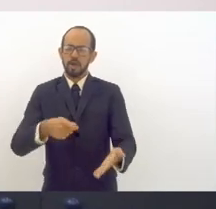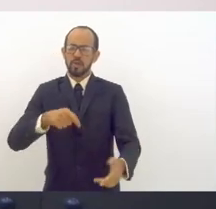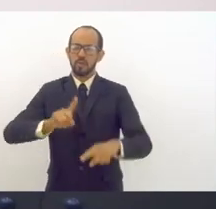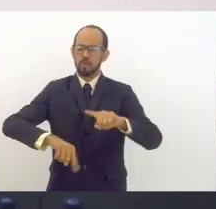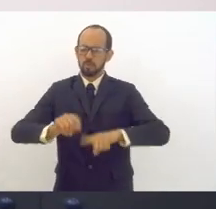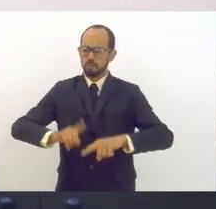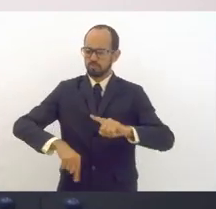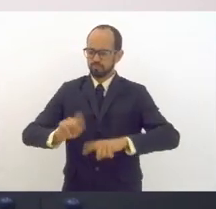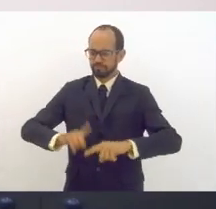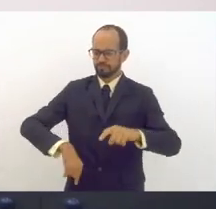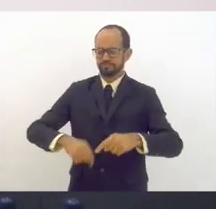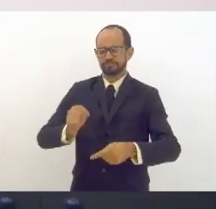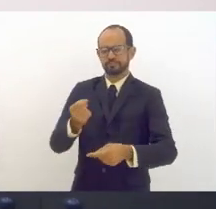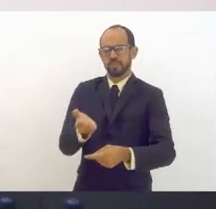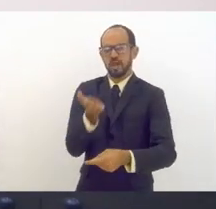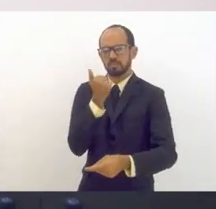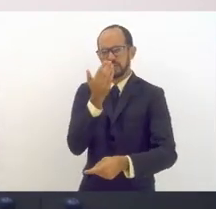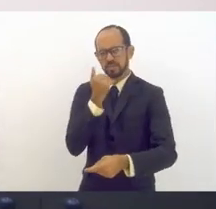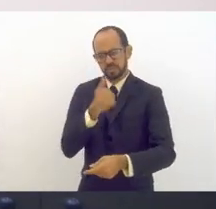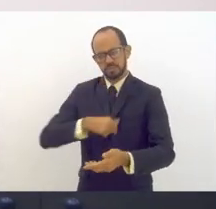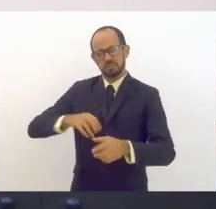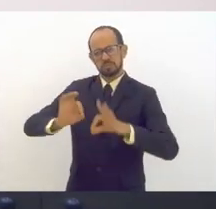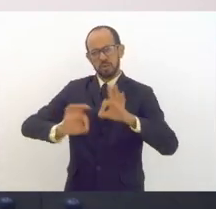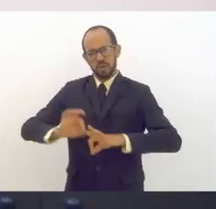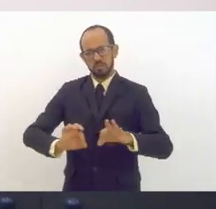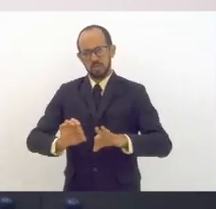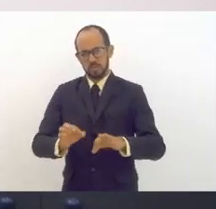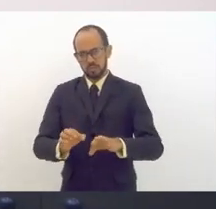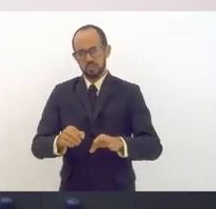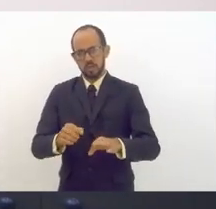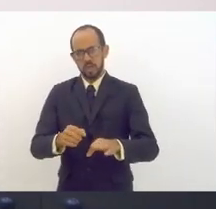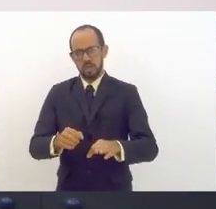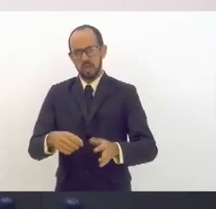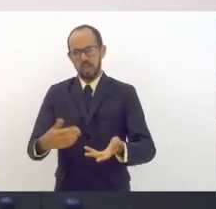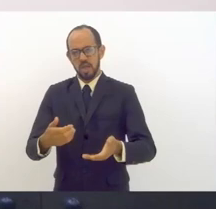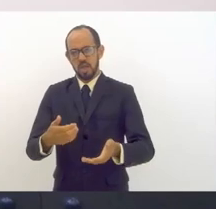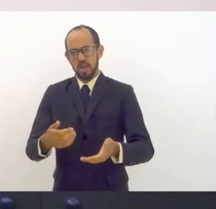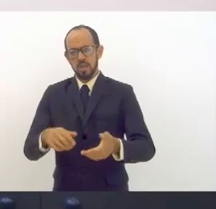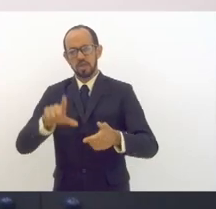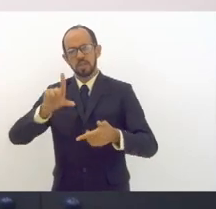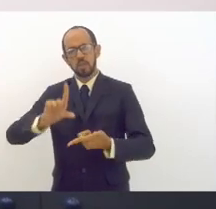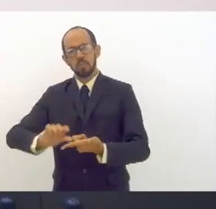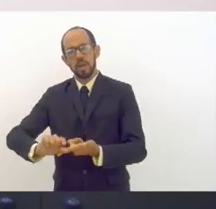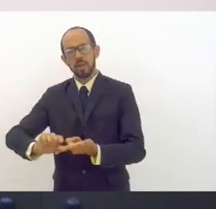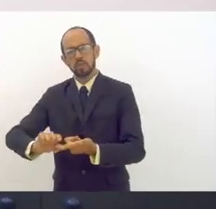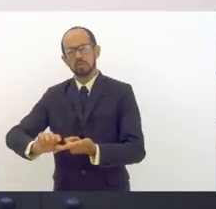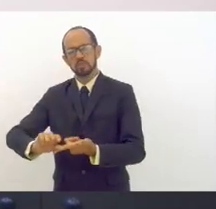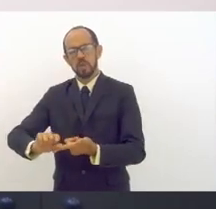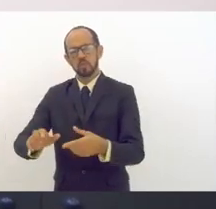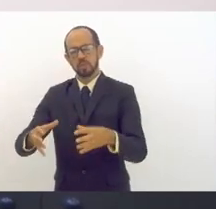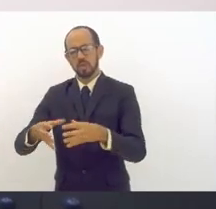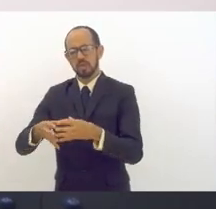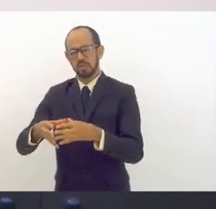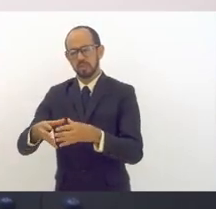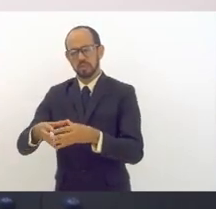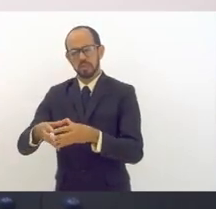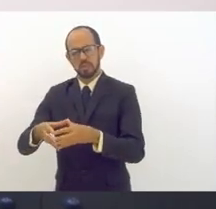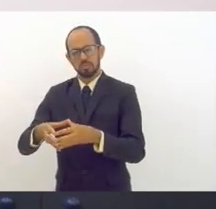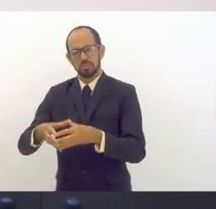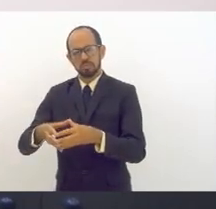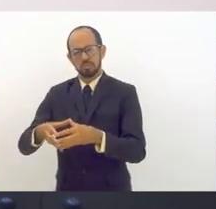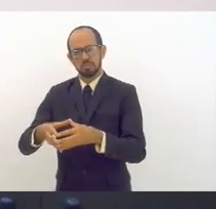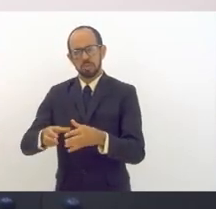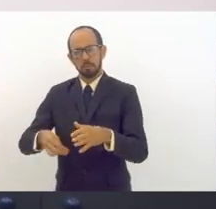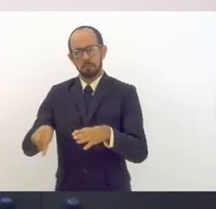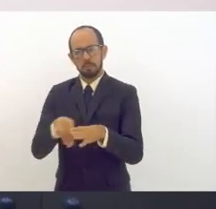programando cardápios da merenda escolar, e isso associado a uma redução das equipes que compõem